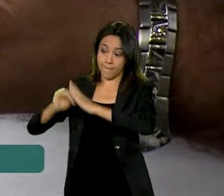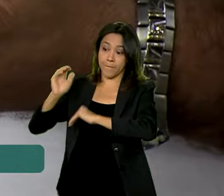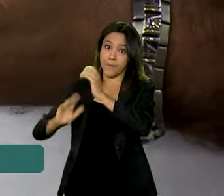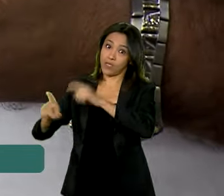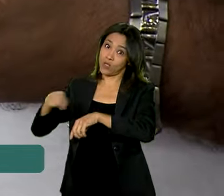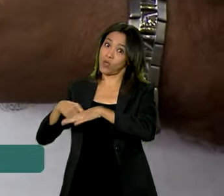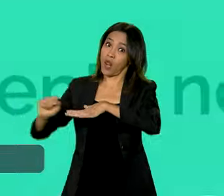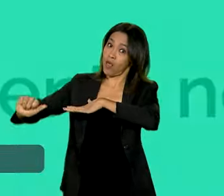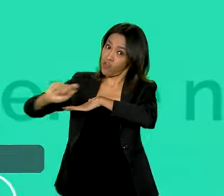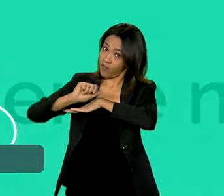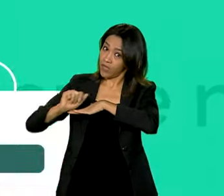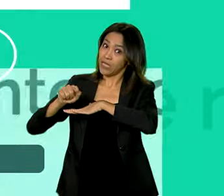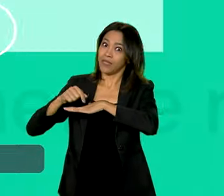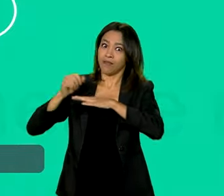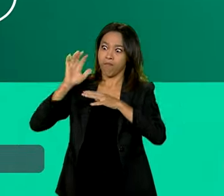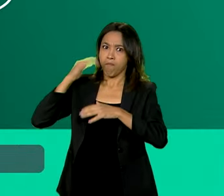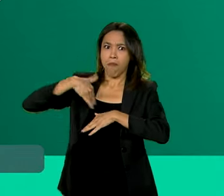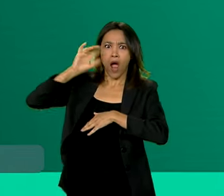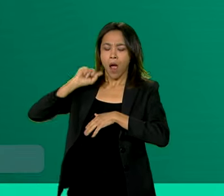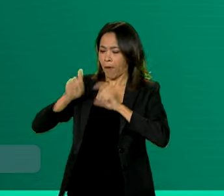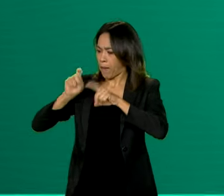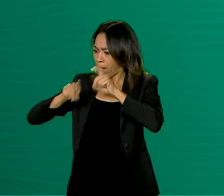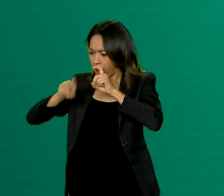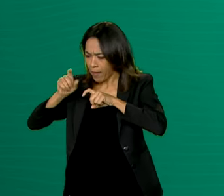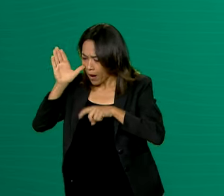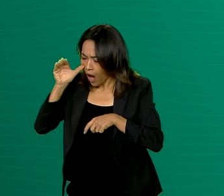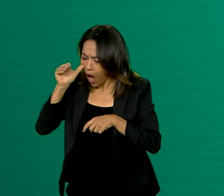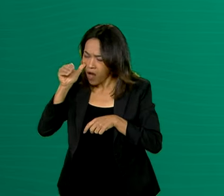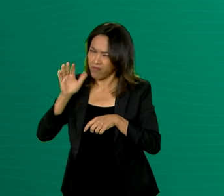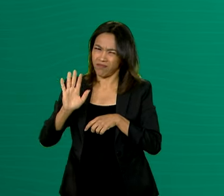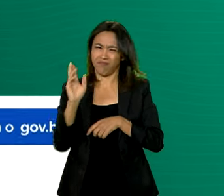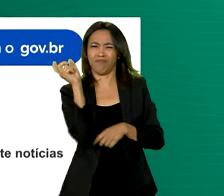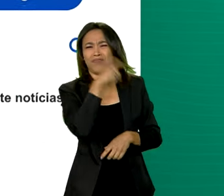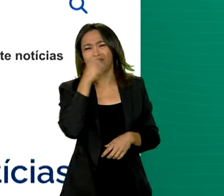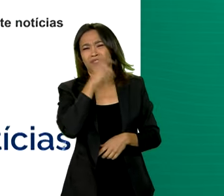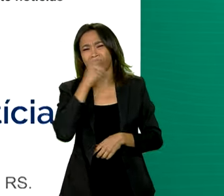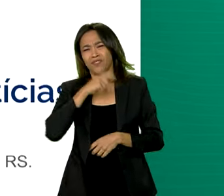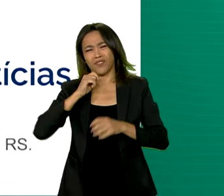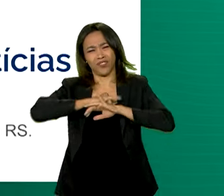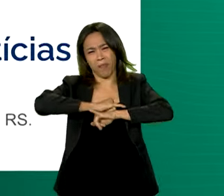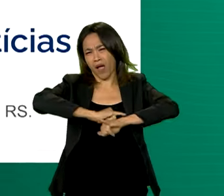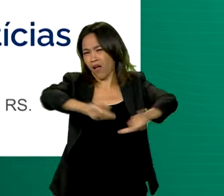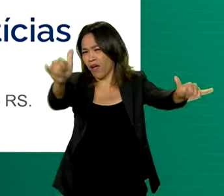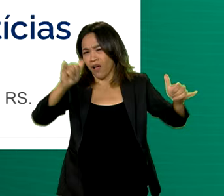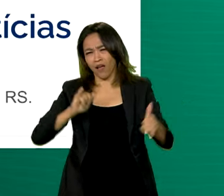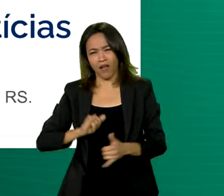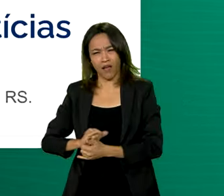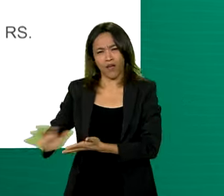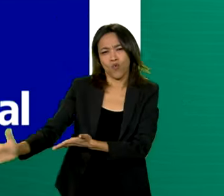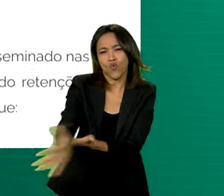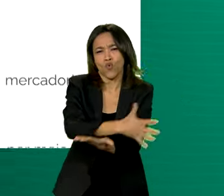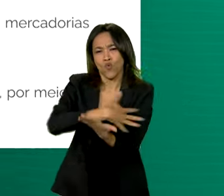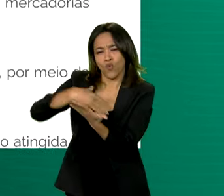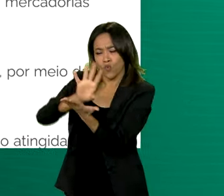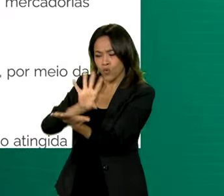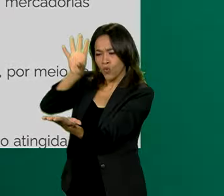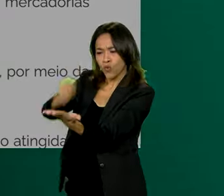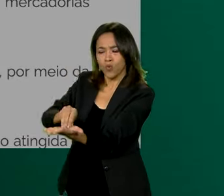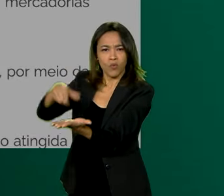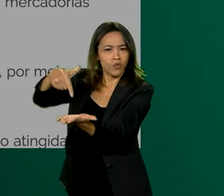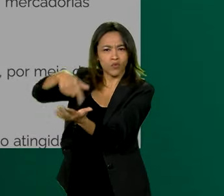mais visualizações. A Receita Federal já desmentiu essa história e emitiu uma nota dizendo que são